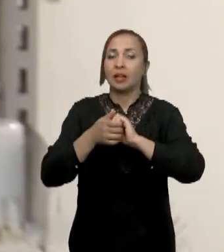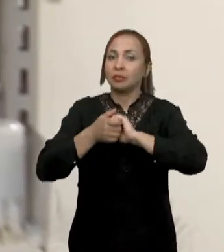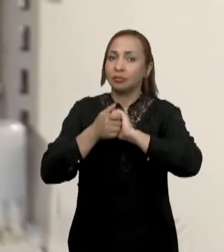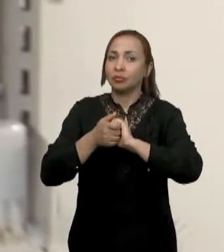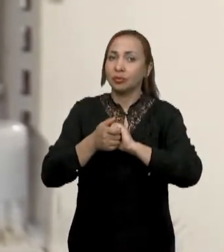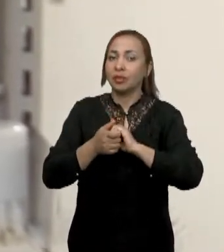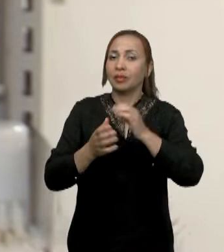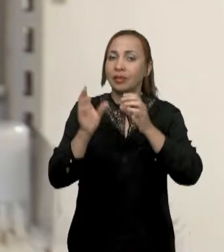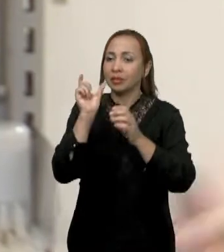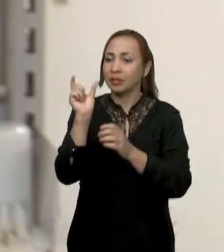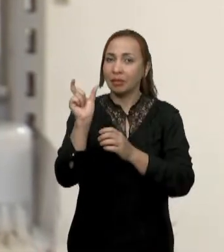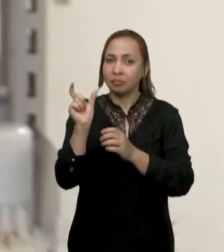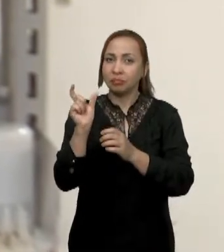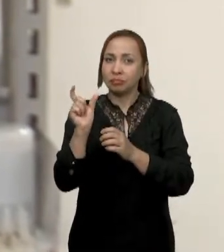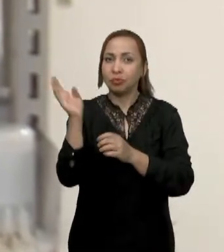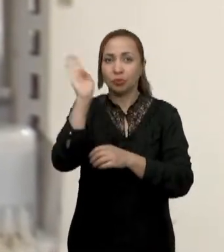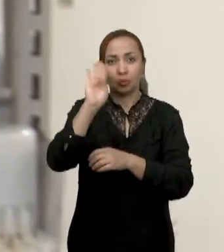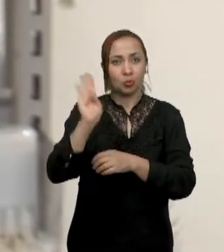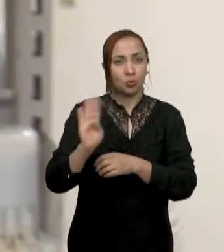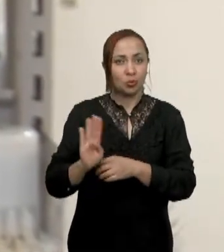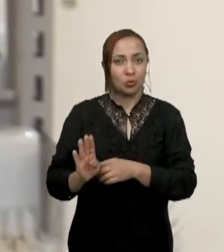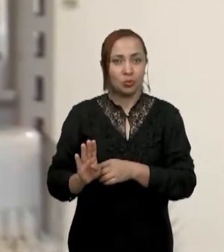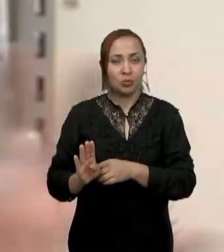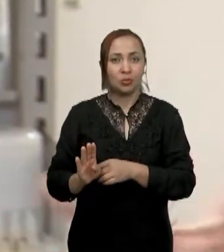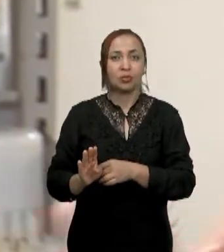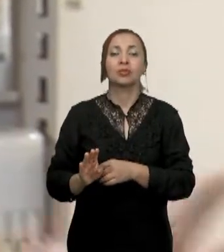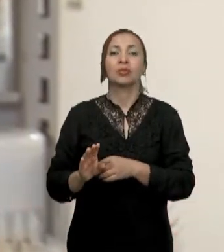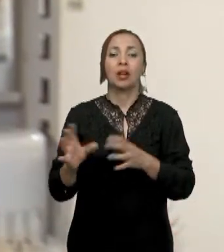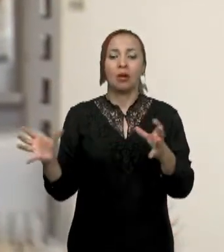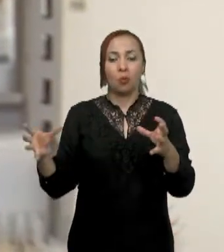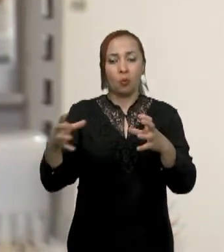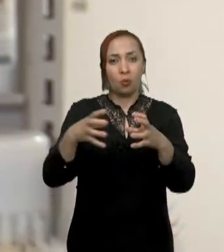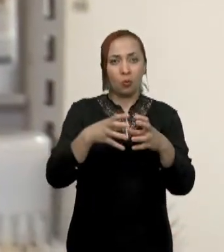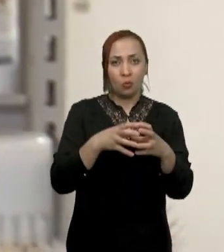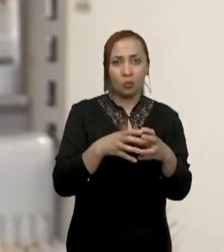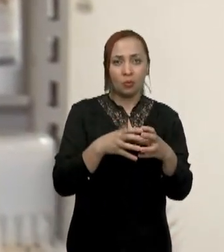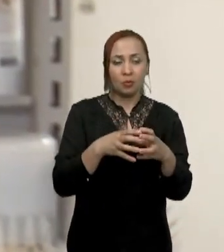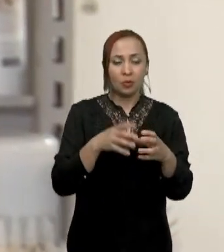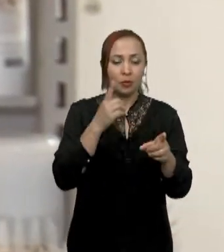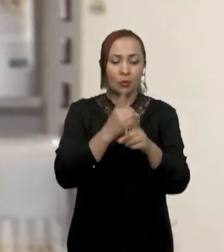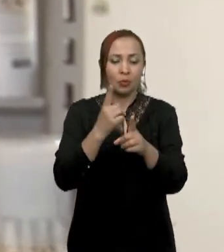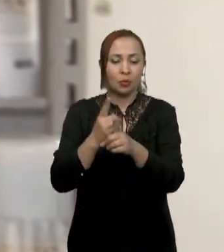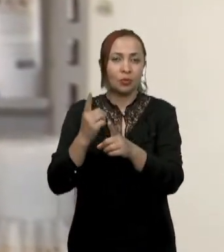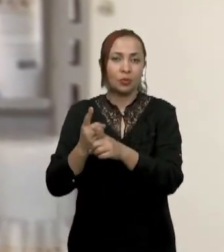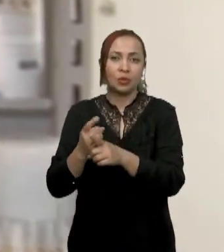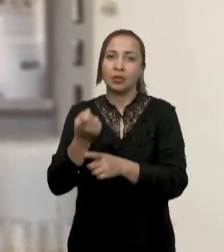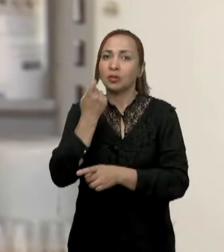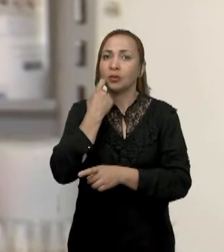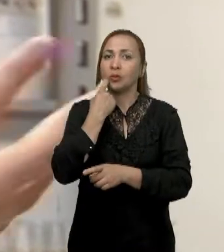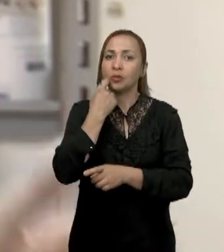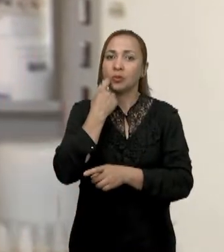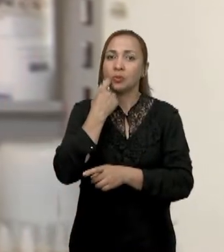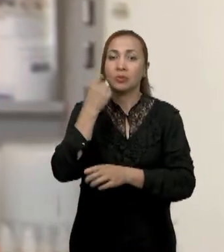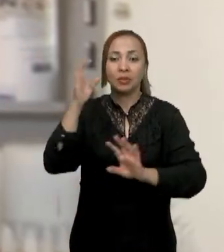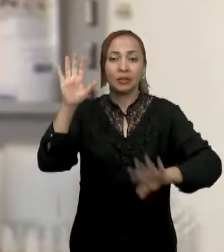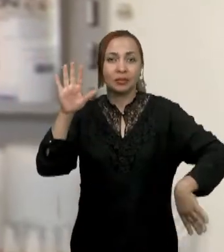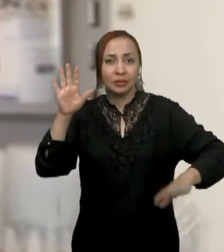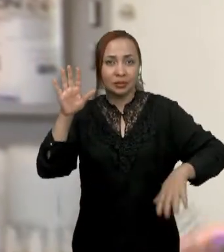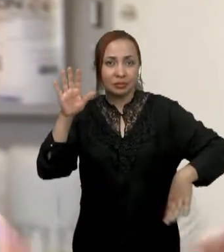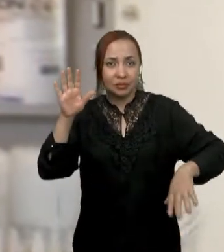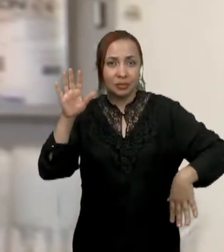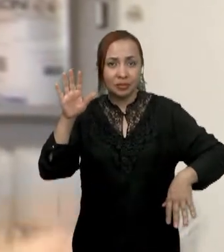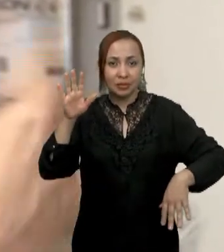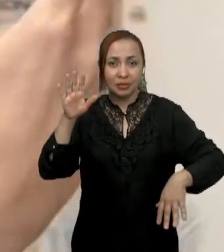Pesca e o Labomar e o Departamento de Biologia, né, que foi esse conjunto, foi detectado que os peixes aqui da